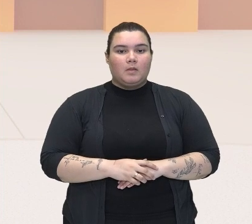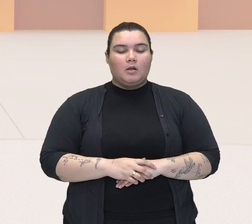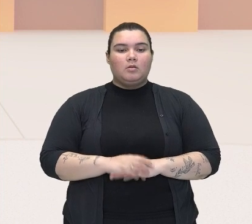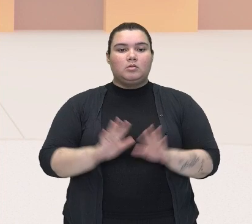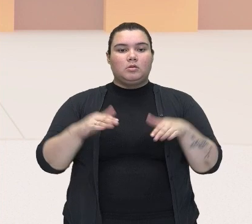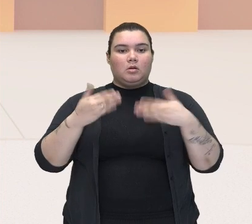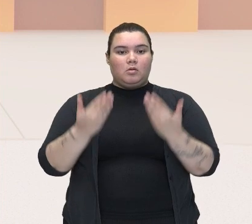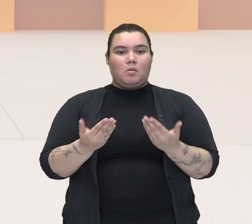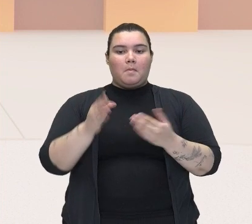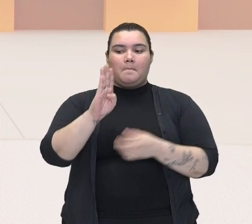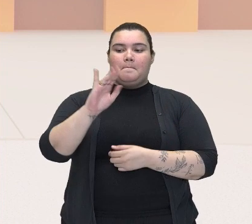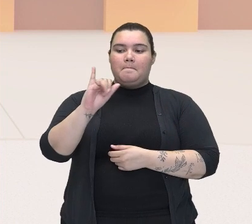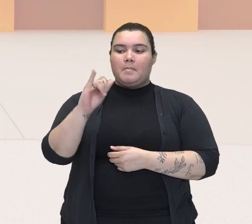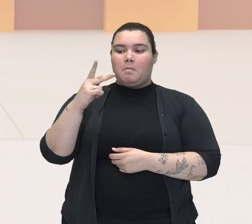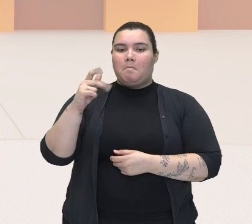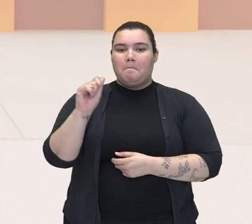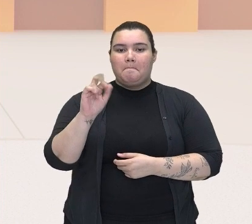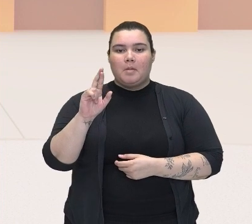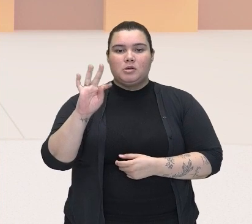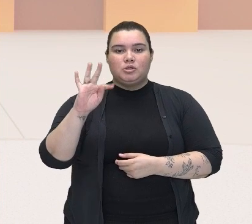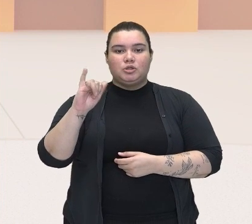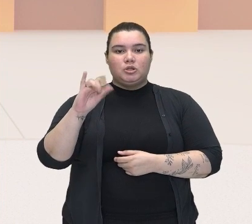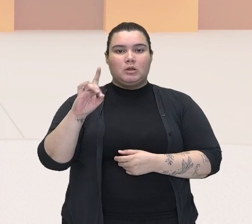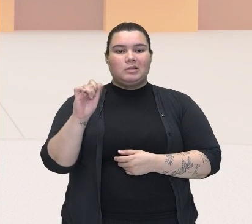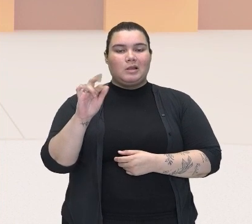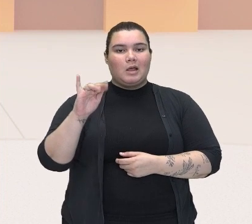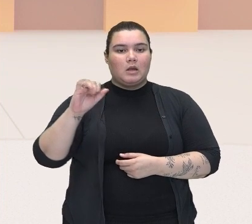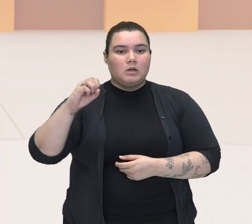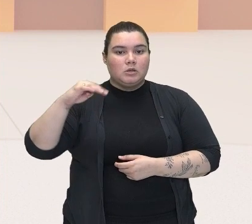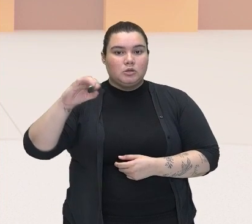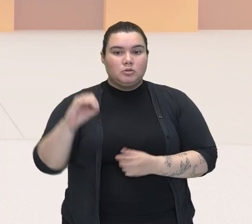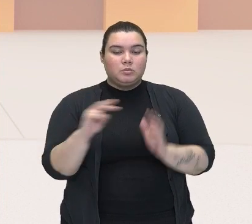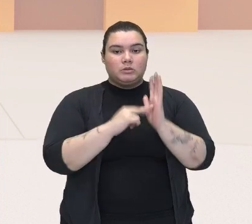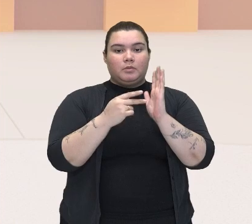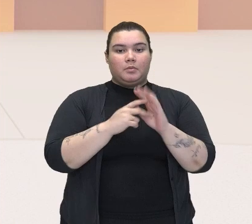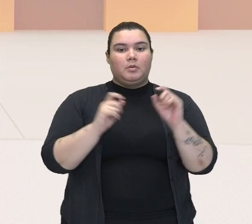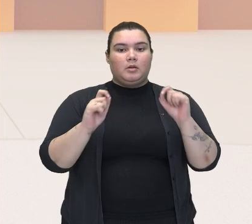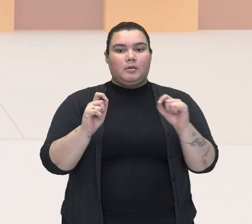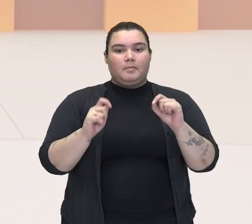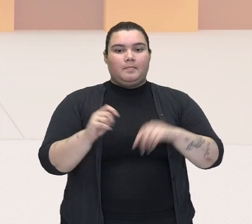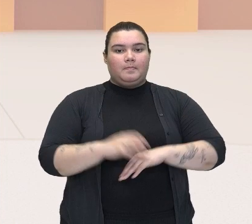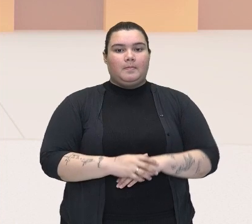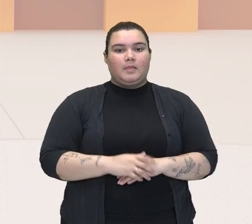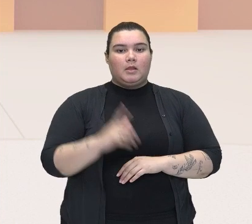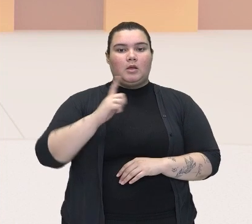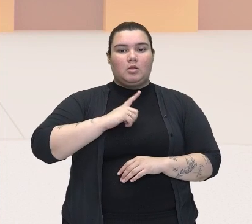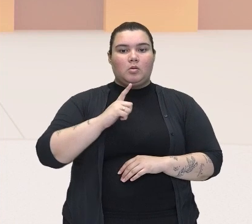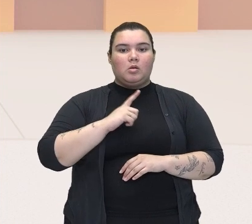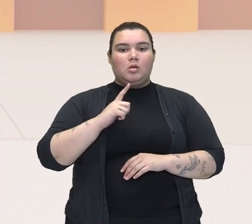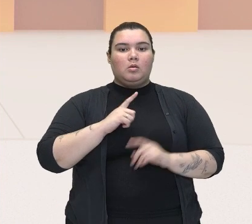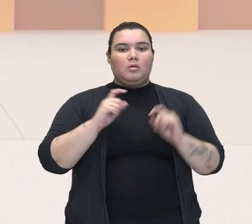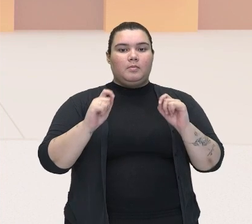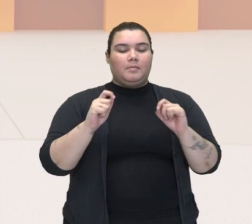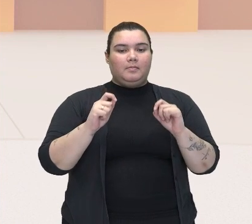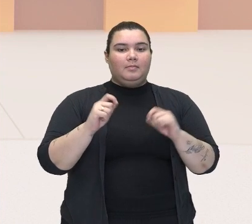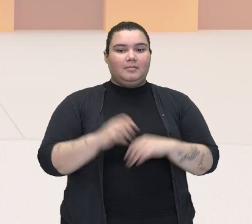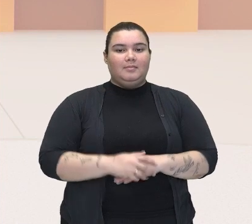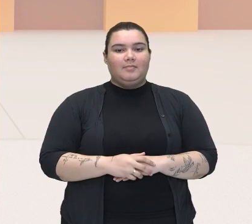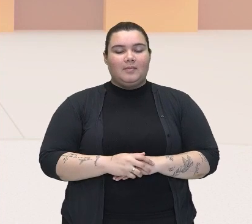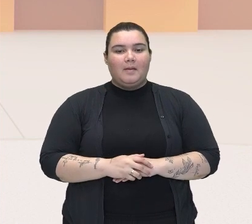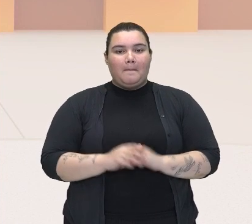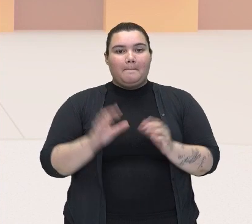Bipartidarismo ou bipartidário, quando, nós vamos ver então agora aqui, temos aqui o Partido dos